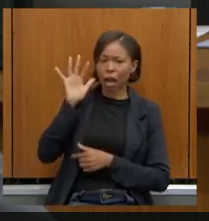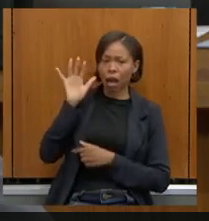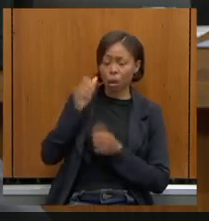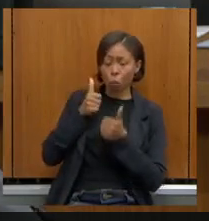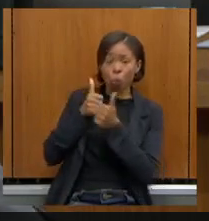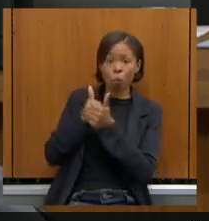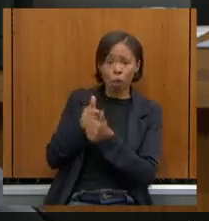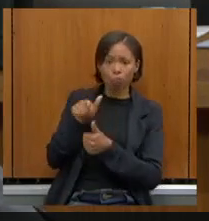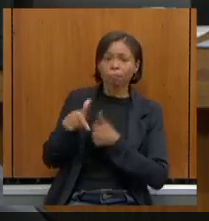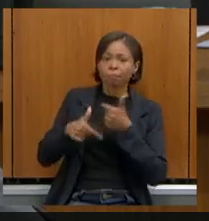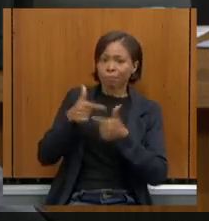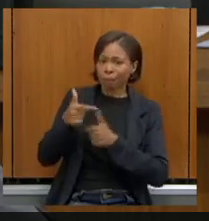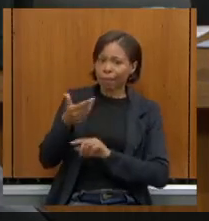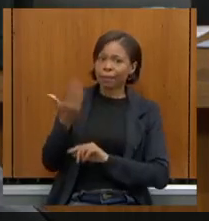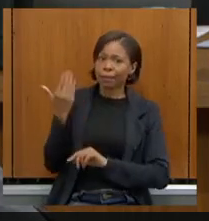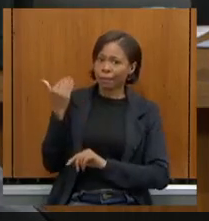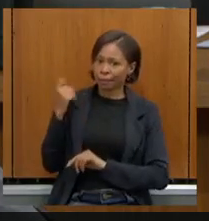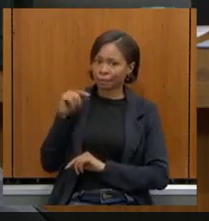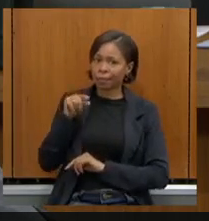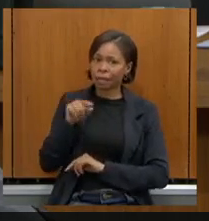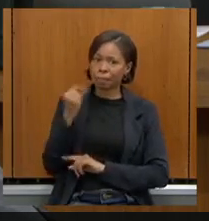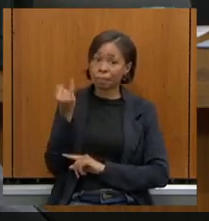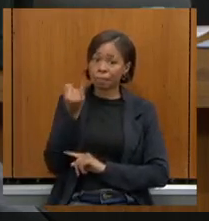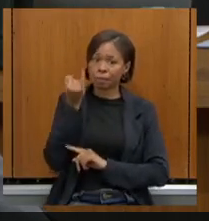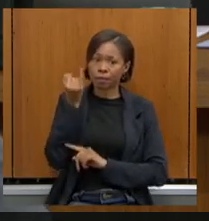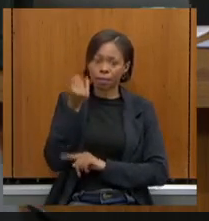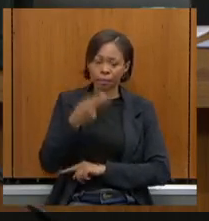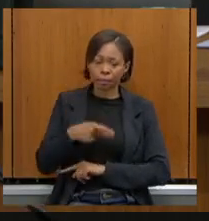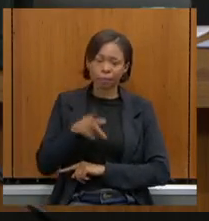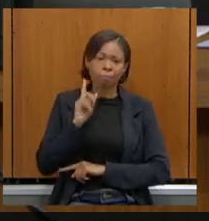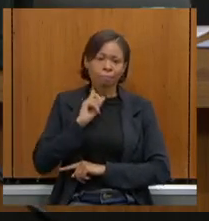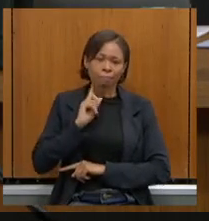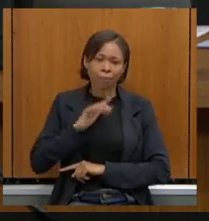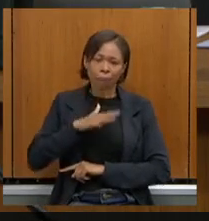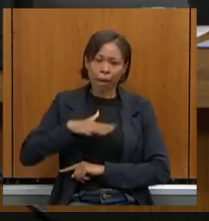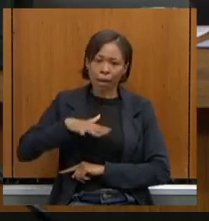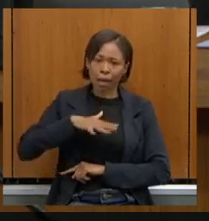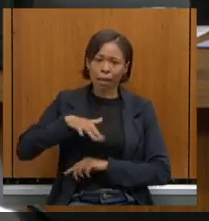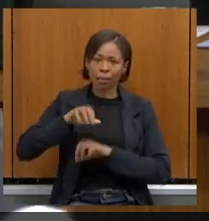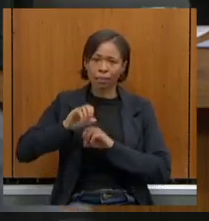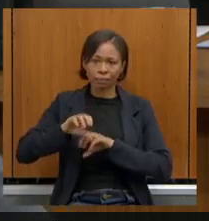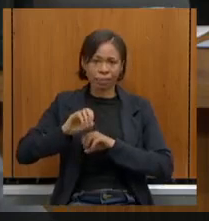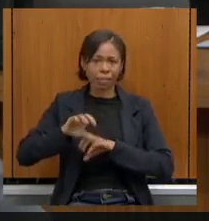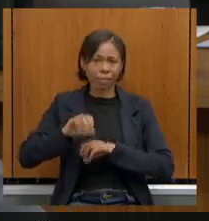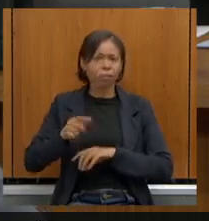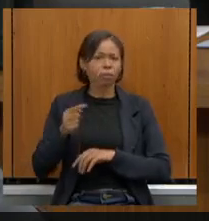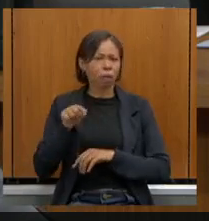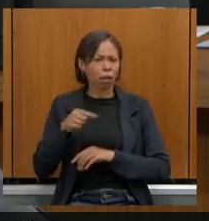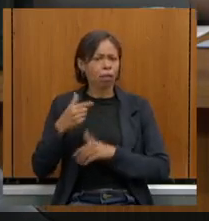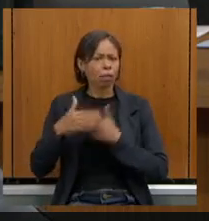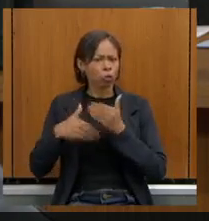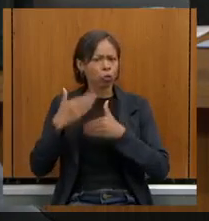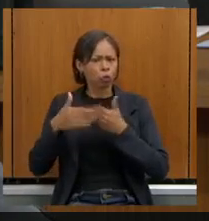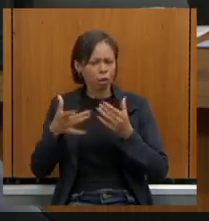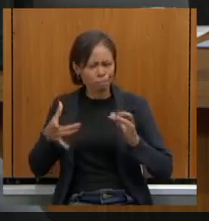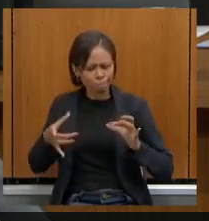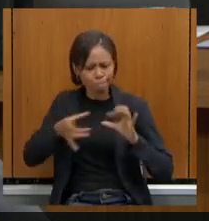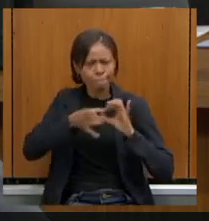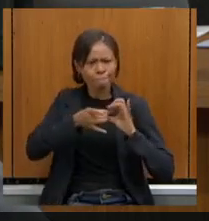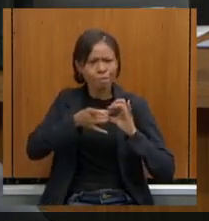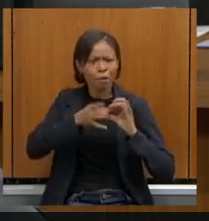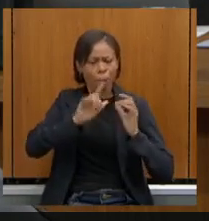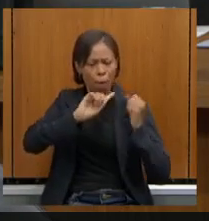e sabemos da importância que ela tem para o Estado de Minas Gerais, para a educação e o tanto que ela vem construindo e somando força